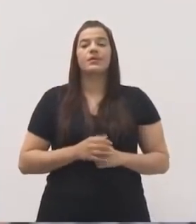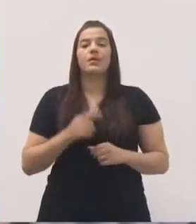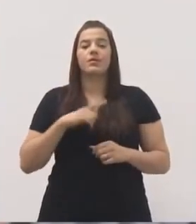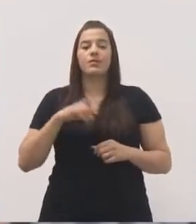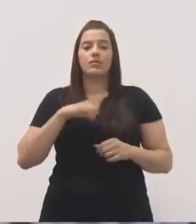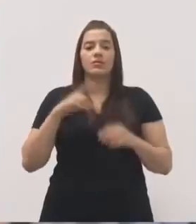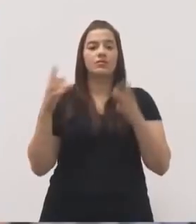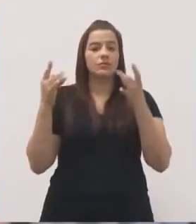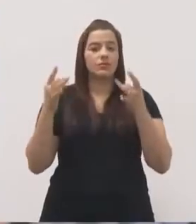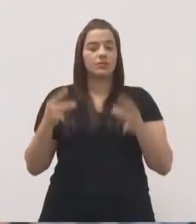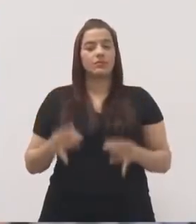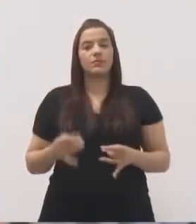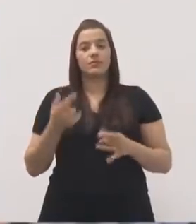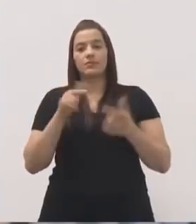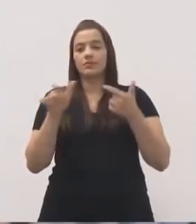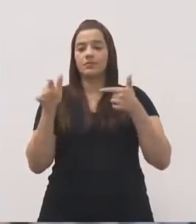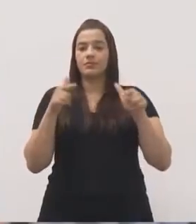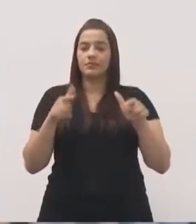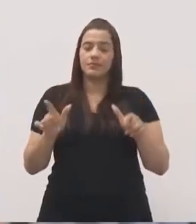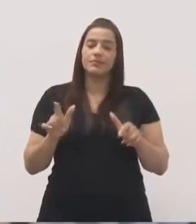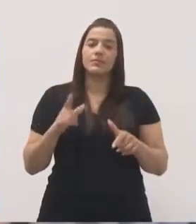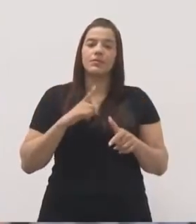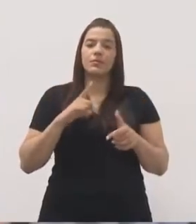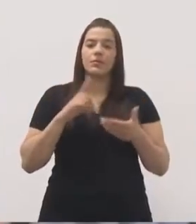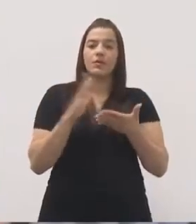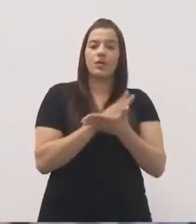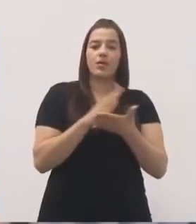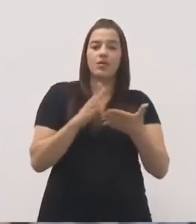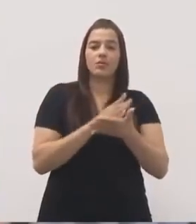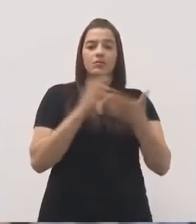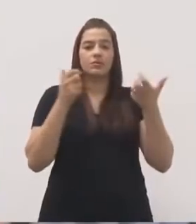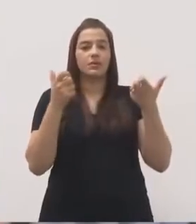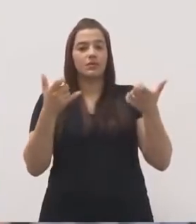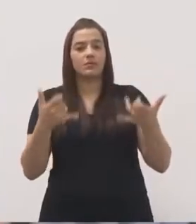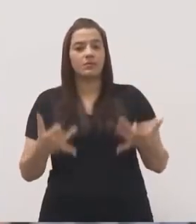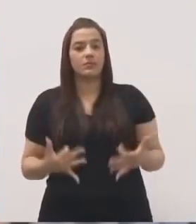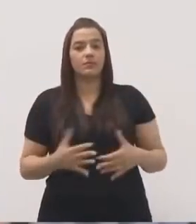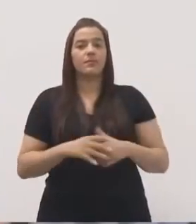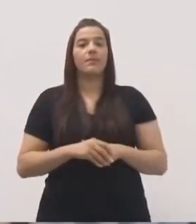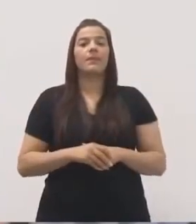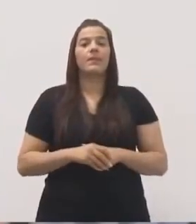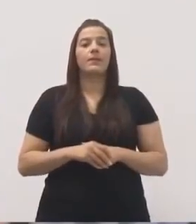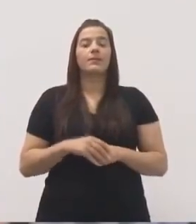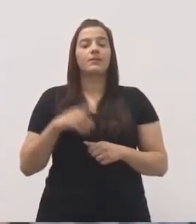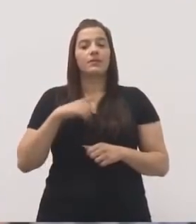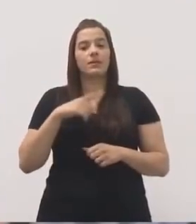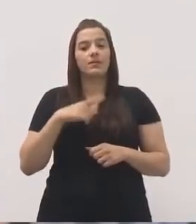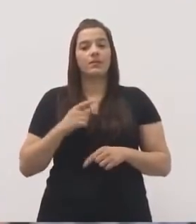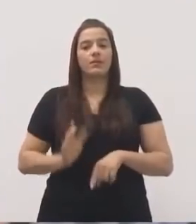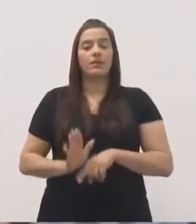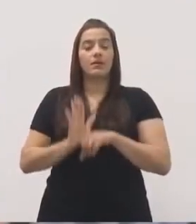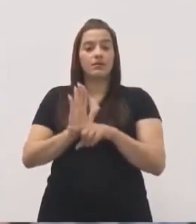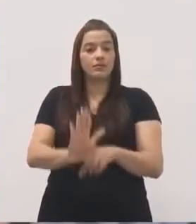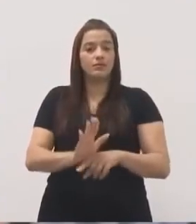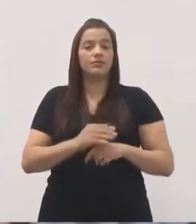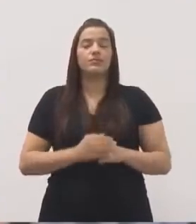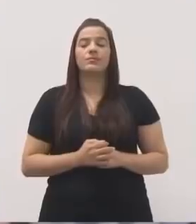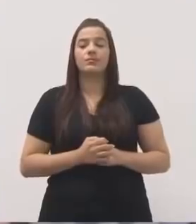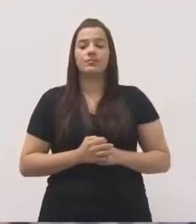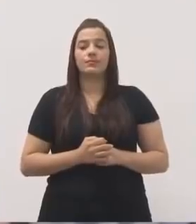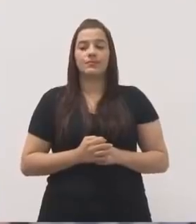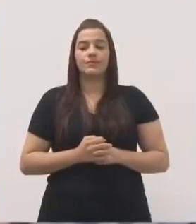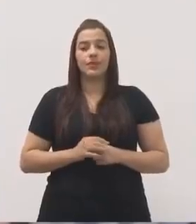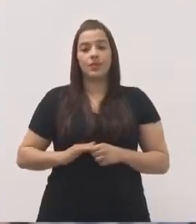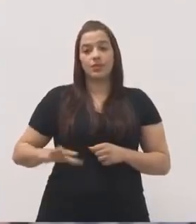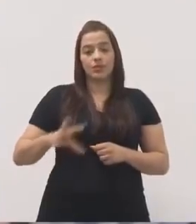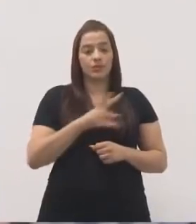relação aos detalhes sobre ela, tá bom? Sobre os critérios dessa aplicação, a remuneração também, e